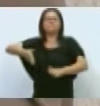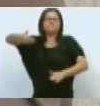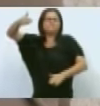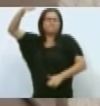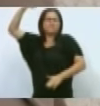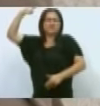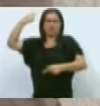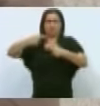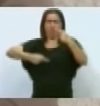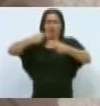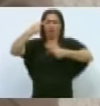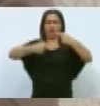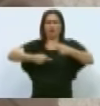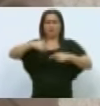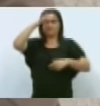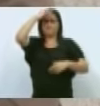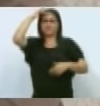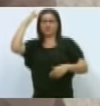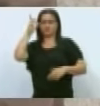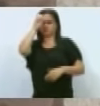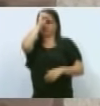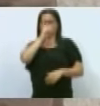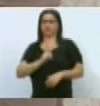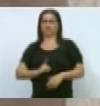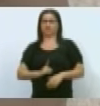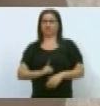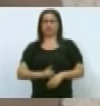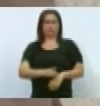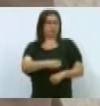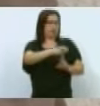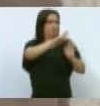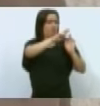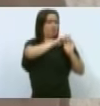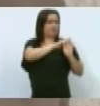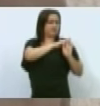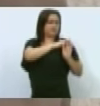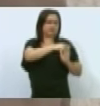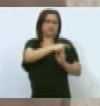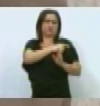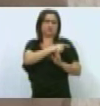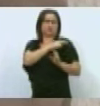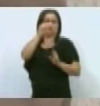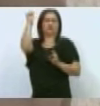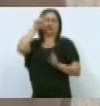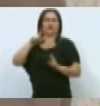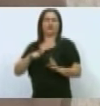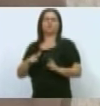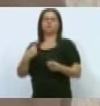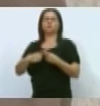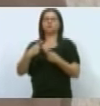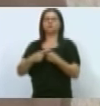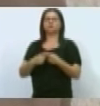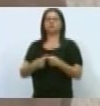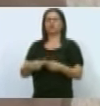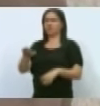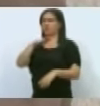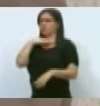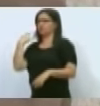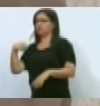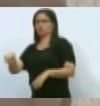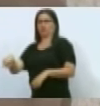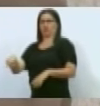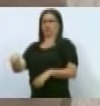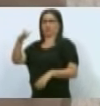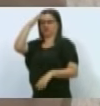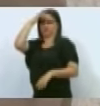eram marcados, amarravam um lacinho azul. Uhum. Por quê? Porque eles eram sacrificados. Aqueles que estavam com